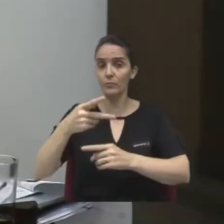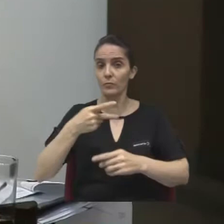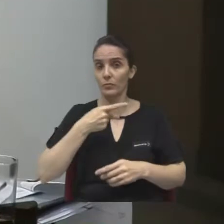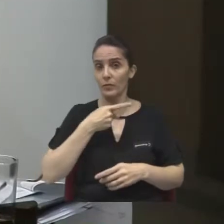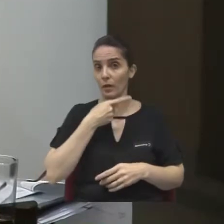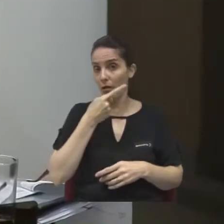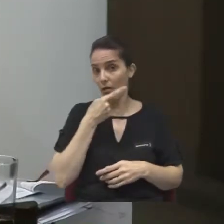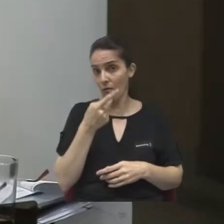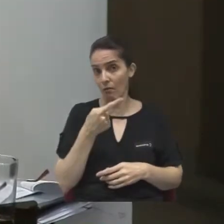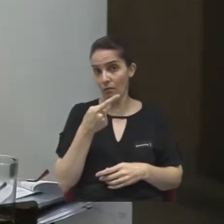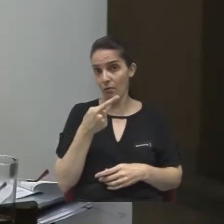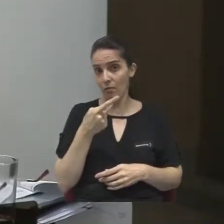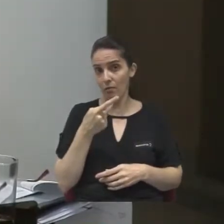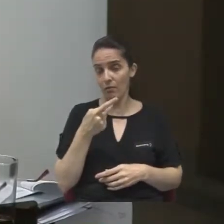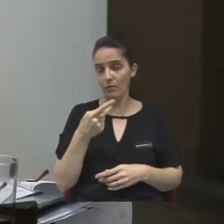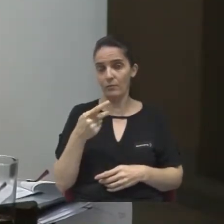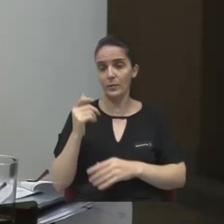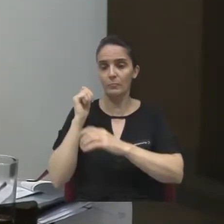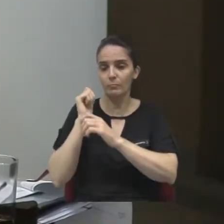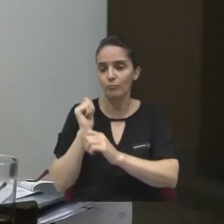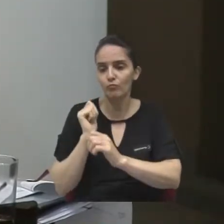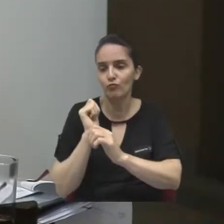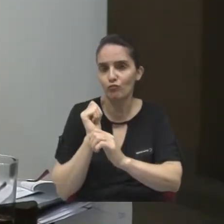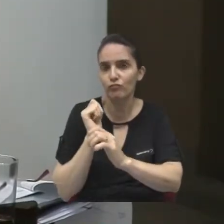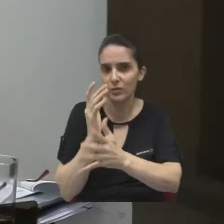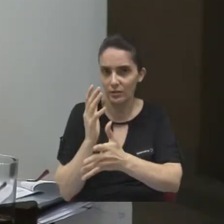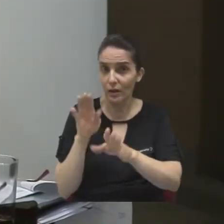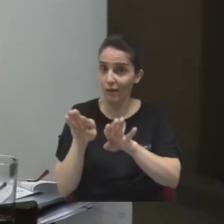Sacra e falamos dos andarilhos.